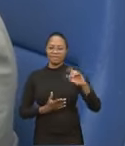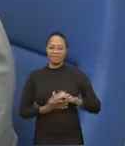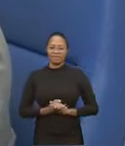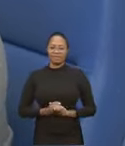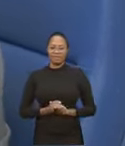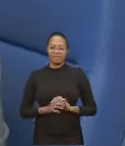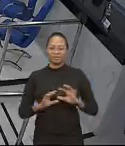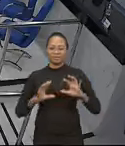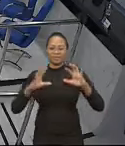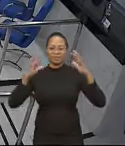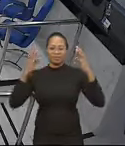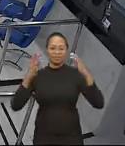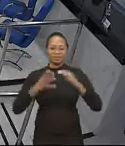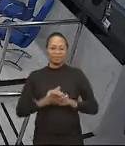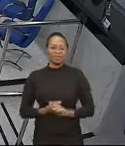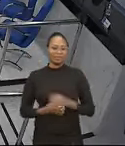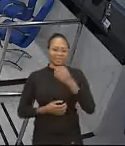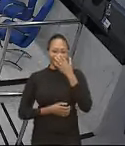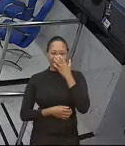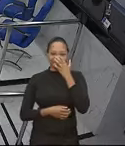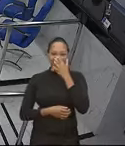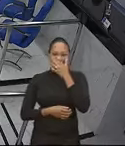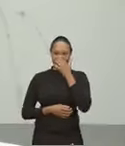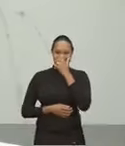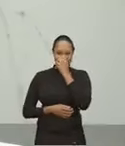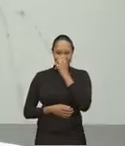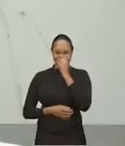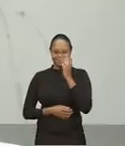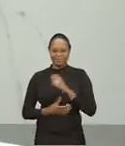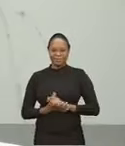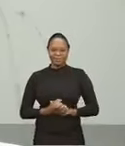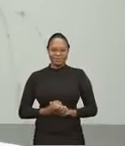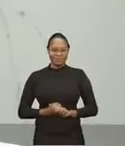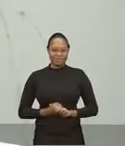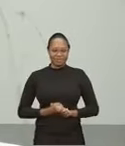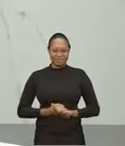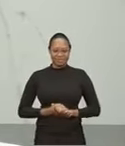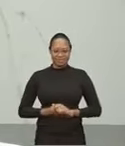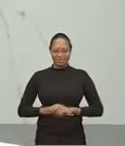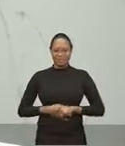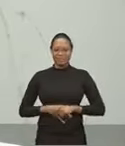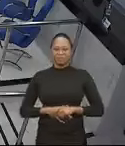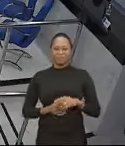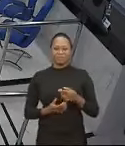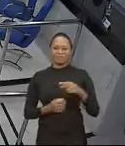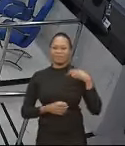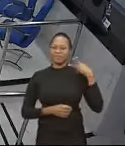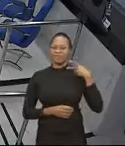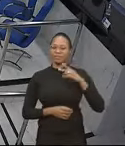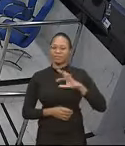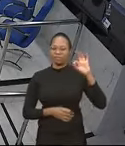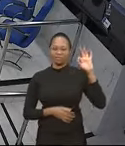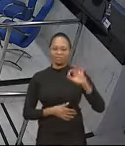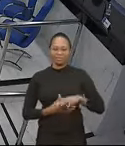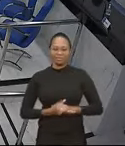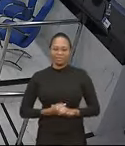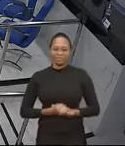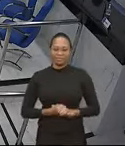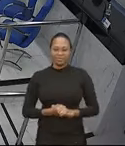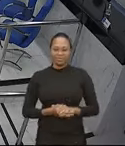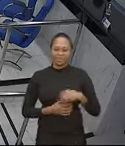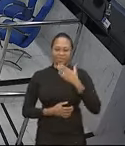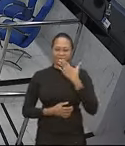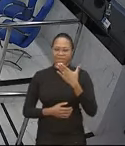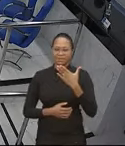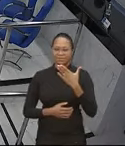de dezembro. Requerimento de número 010, em discussão, do vereador Manuel Filho. Peço aí também,